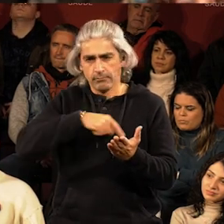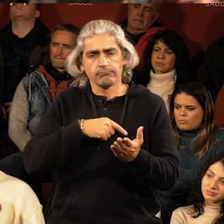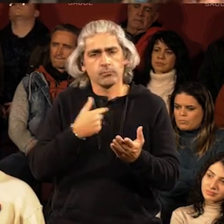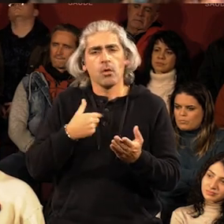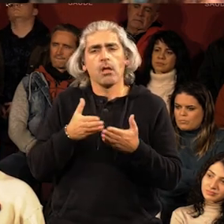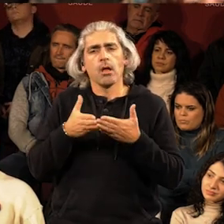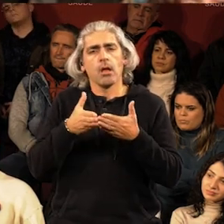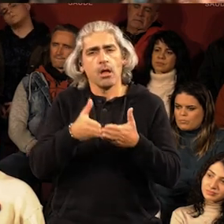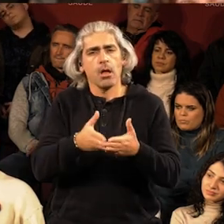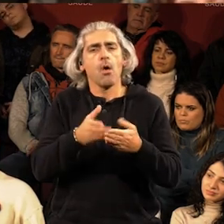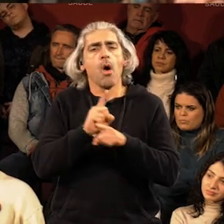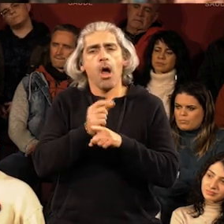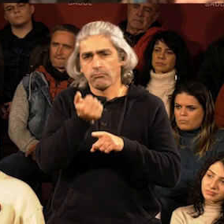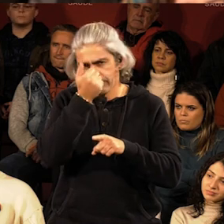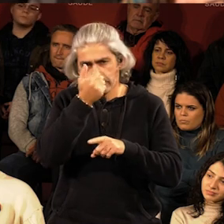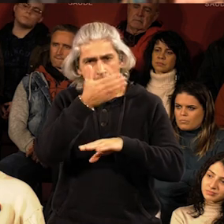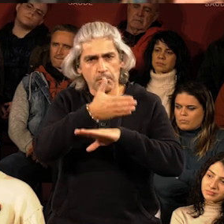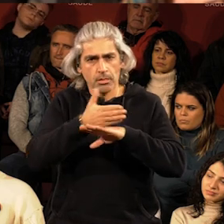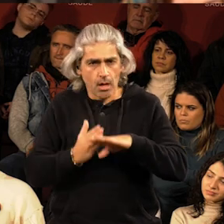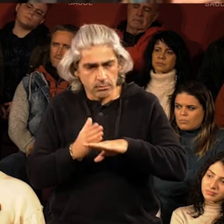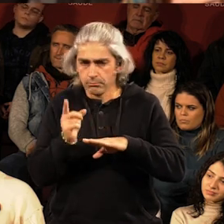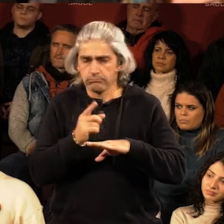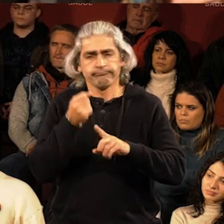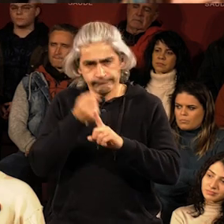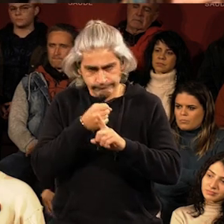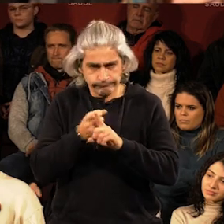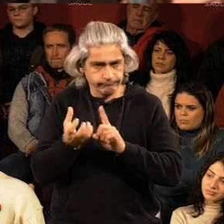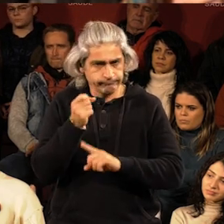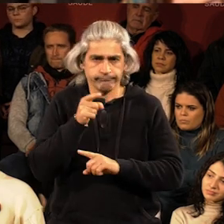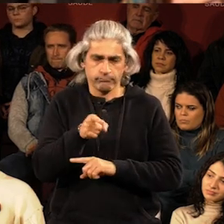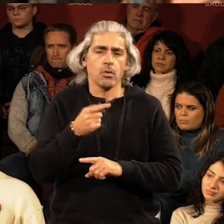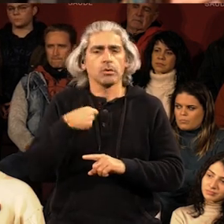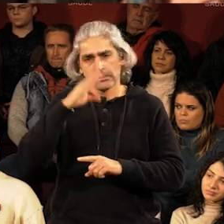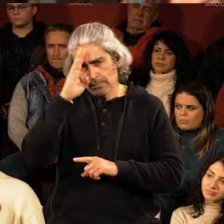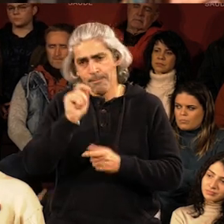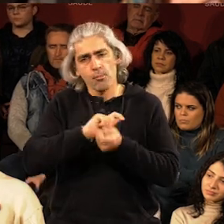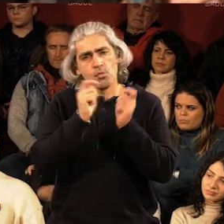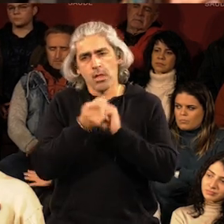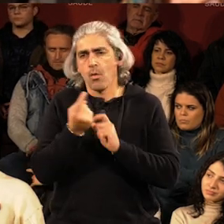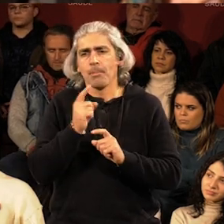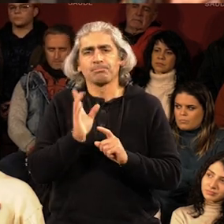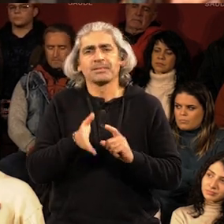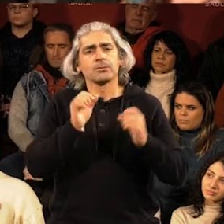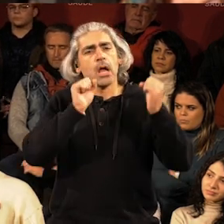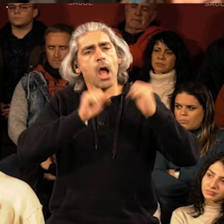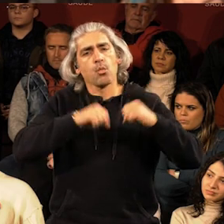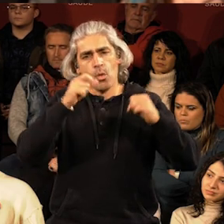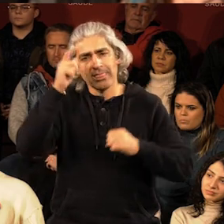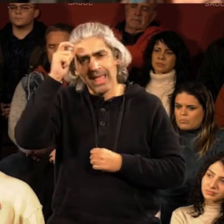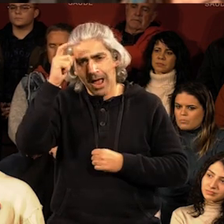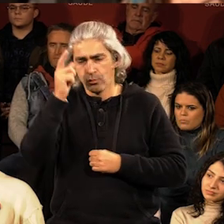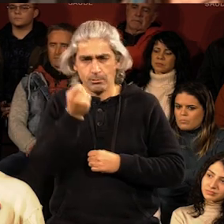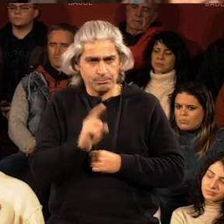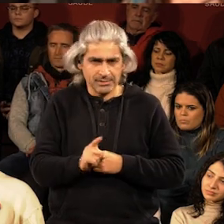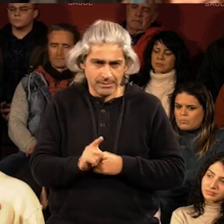para ficar pelo caminho Mas também sabemos que para para mudar não é preciso fazer um pacto com o diabo